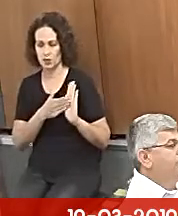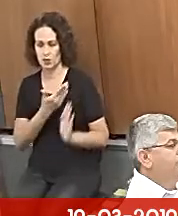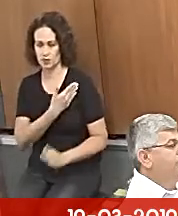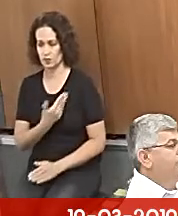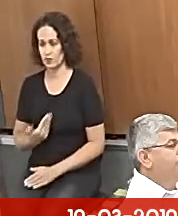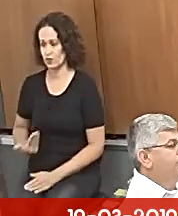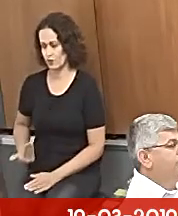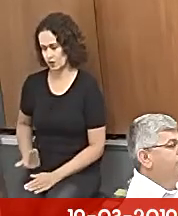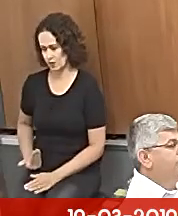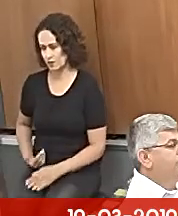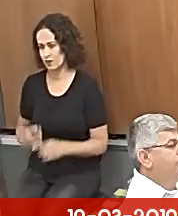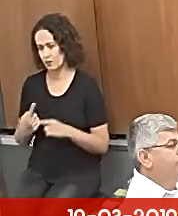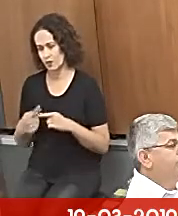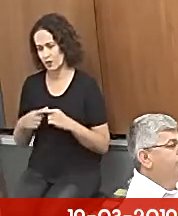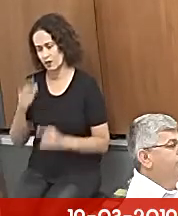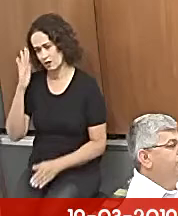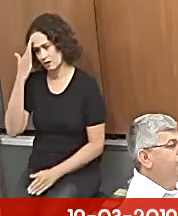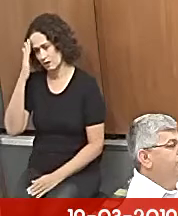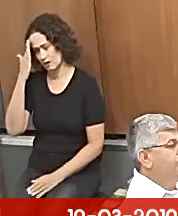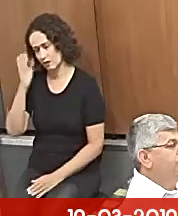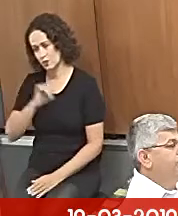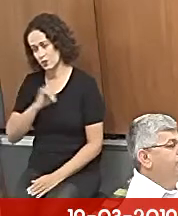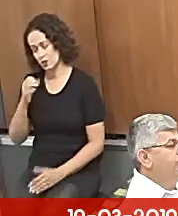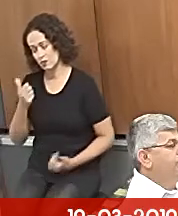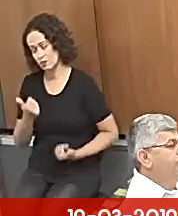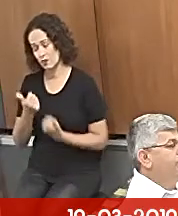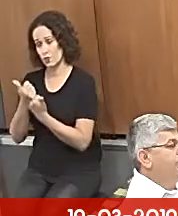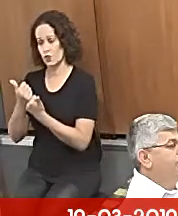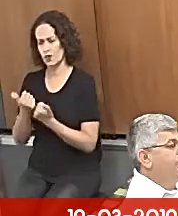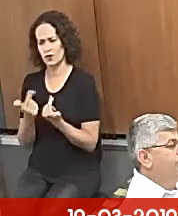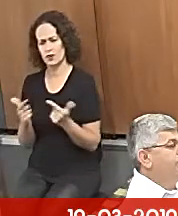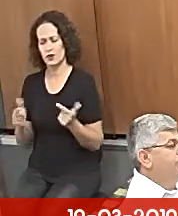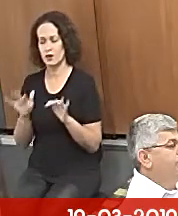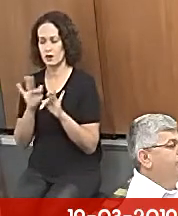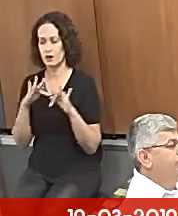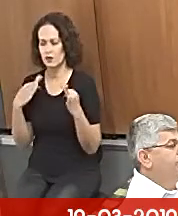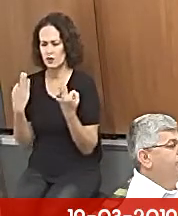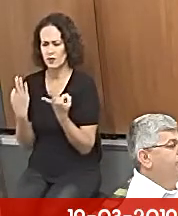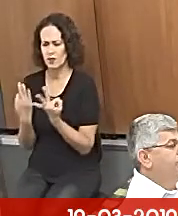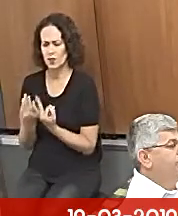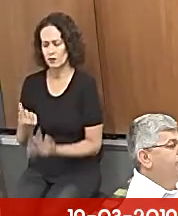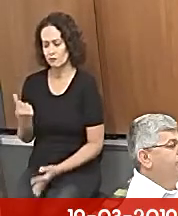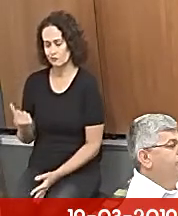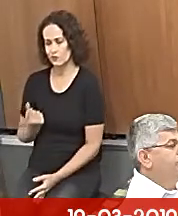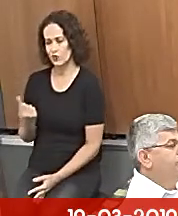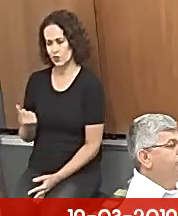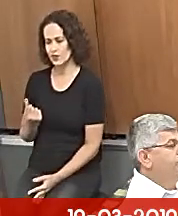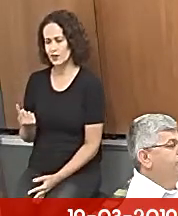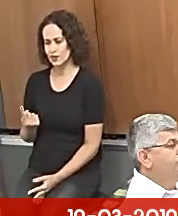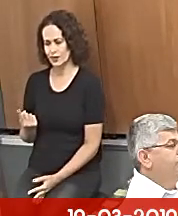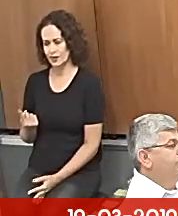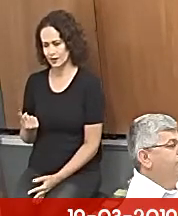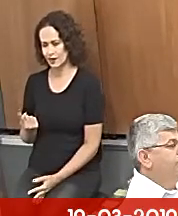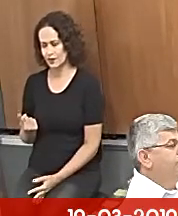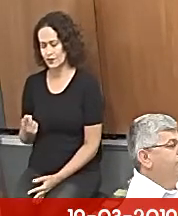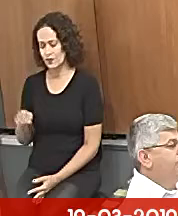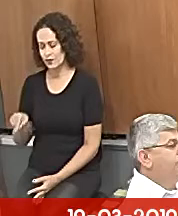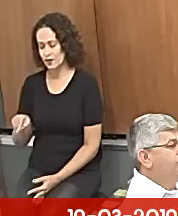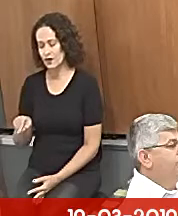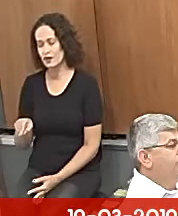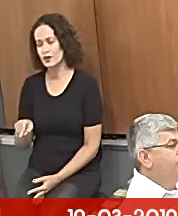porque entendemos que se não houver esse apoio à família fica desamparada e tardiamente essa pessoa com